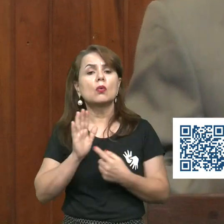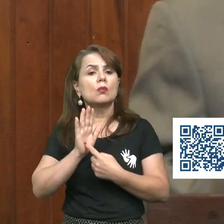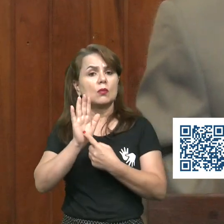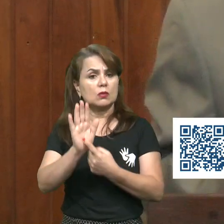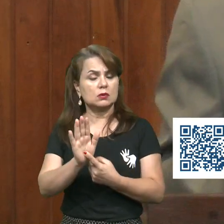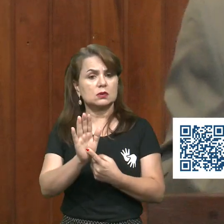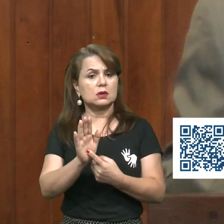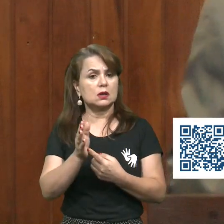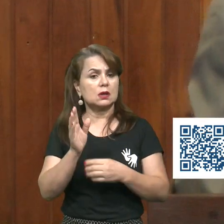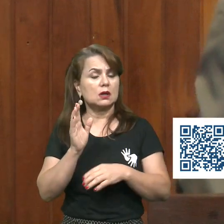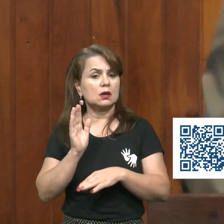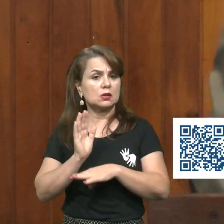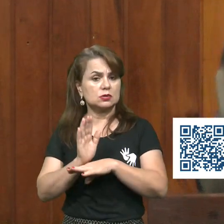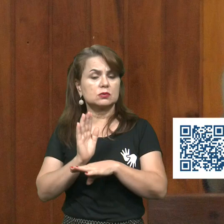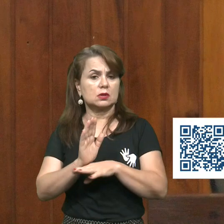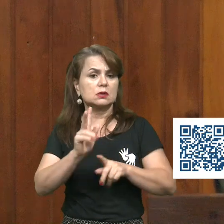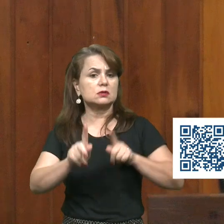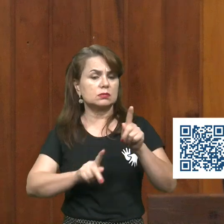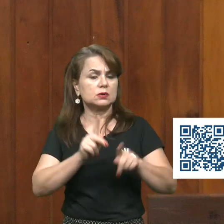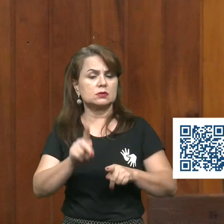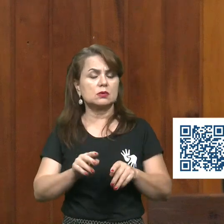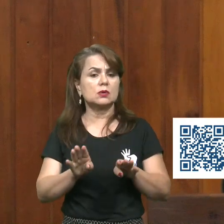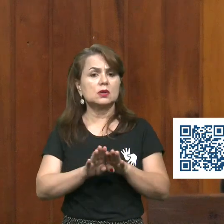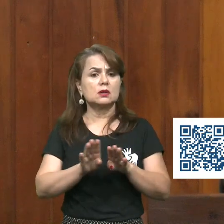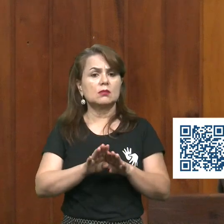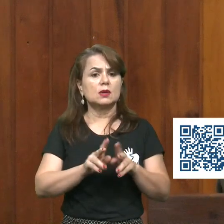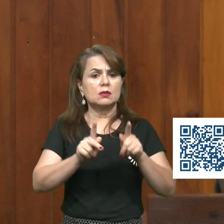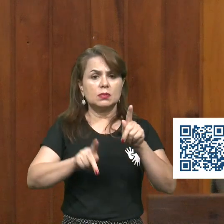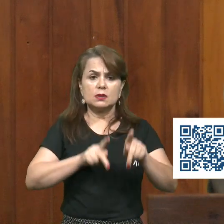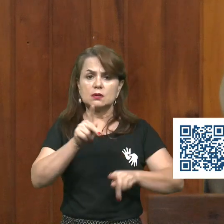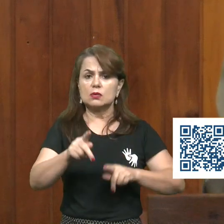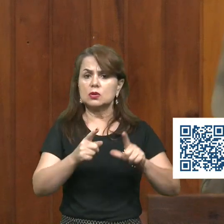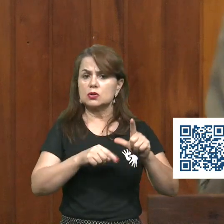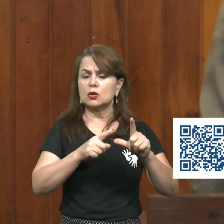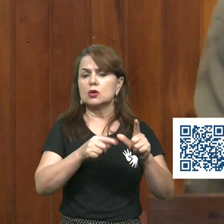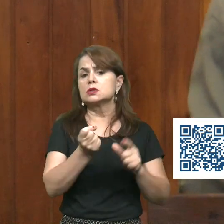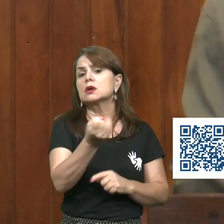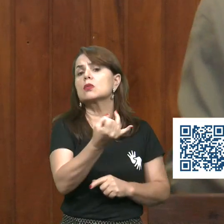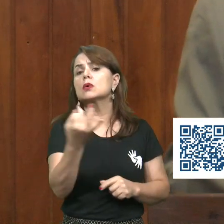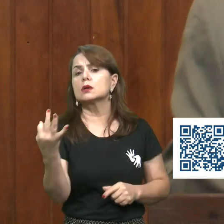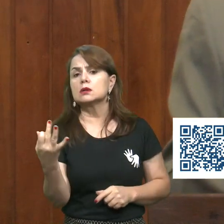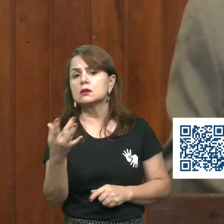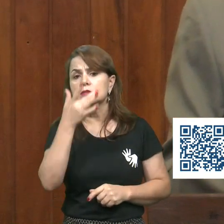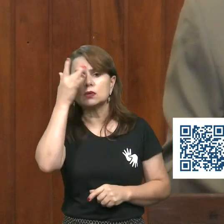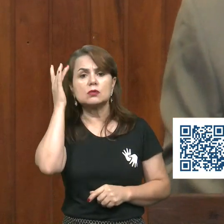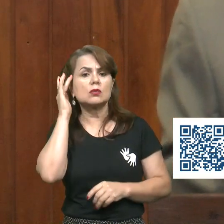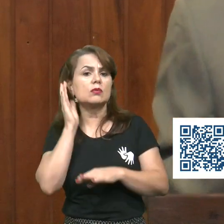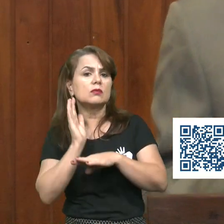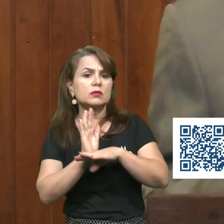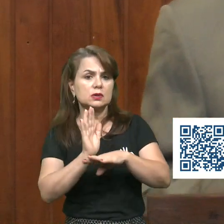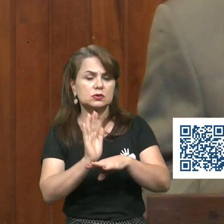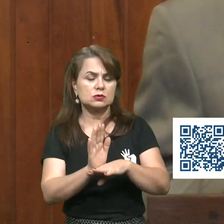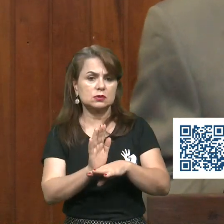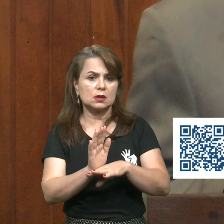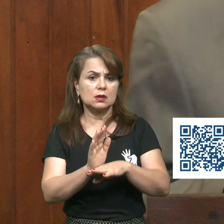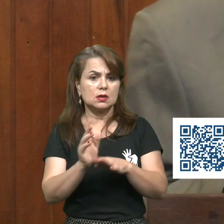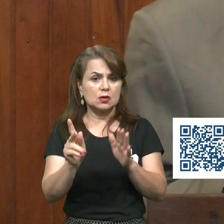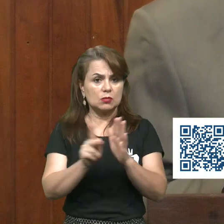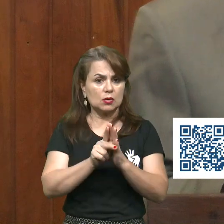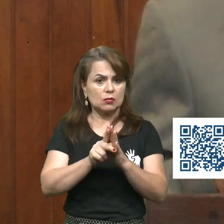quantos trabalhadores marilhenses do comércio serão beneficiados, em média, com o serviço do